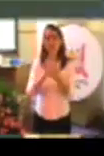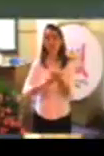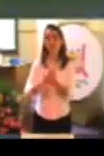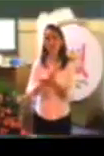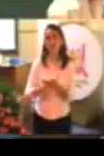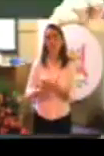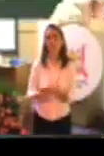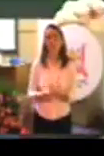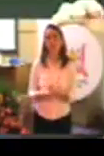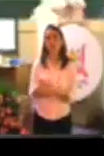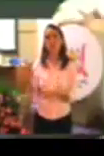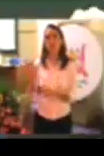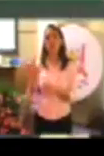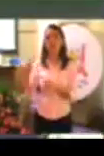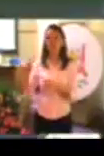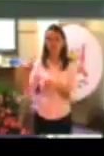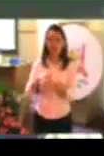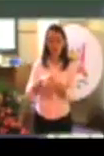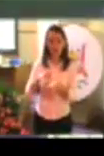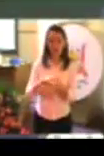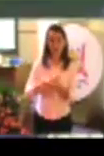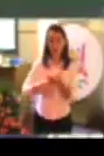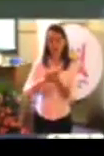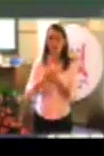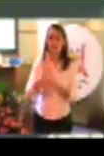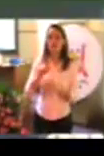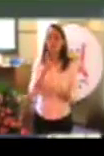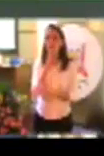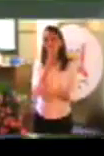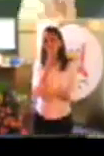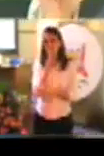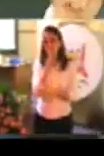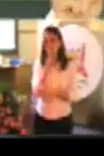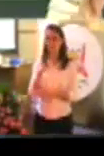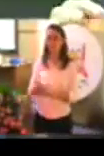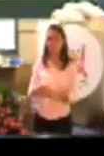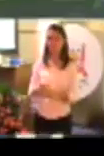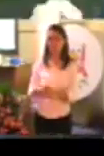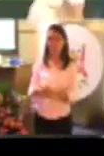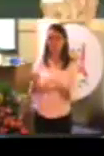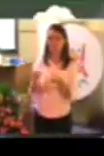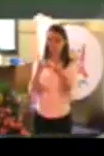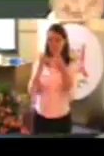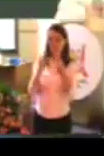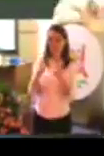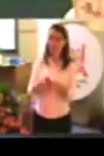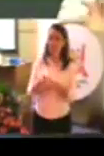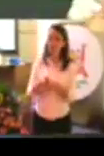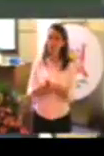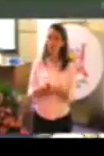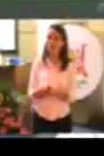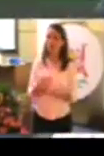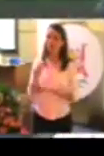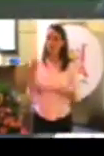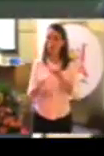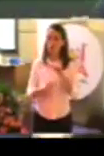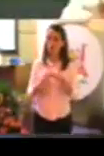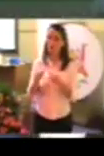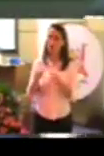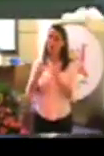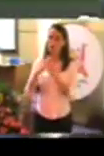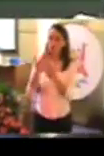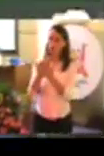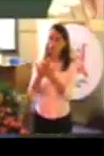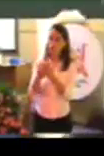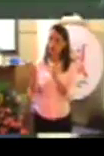algum para a melhoria do serviço público. E que esse comportamento mudou após a criação da escola, porque